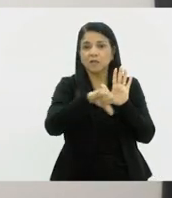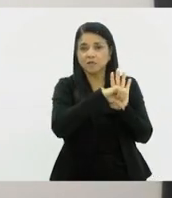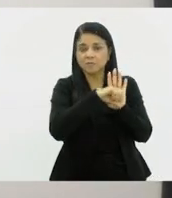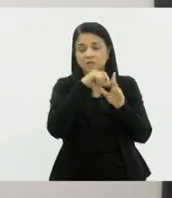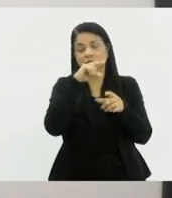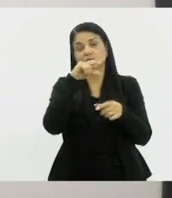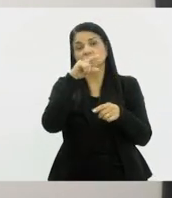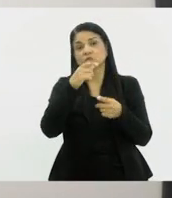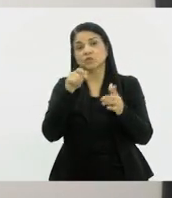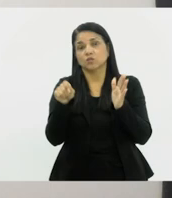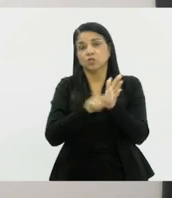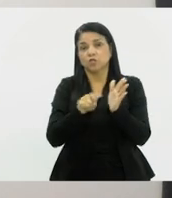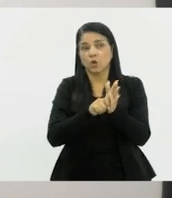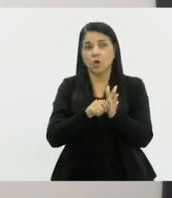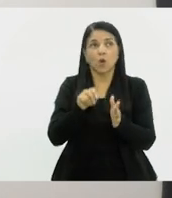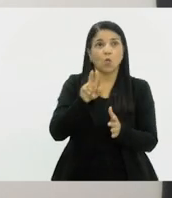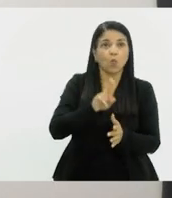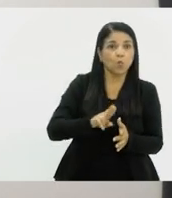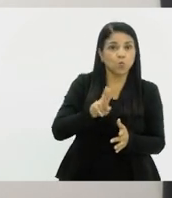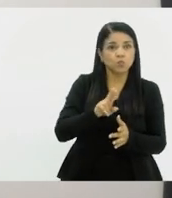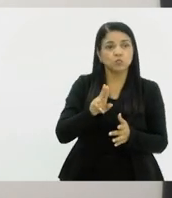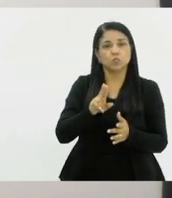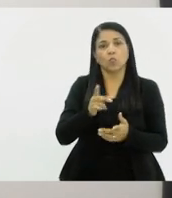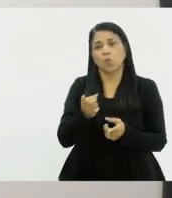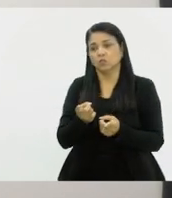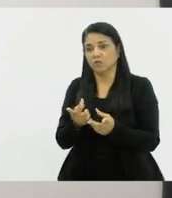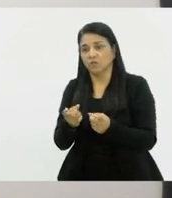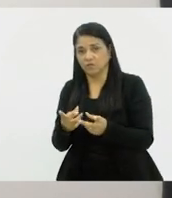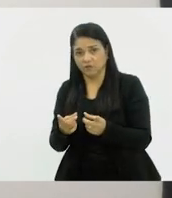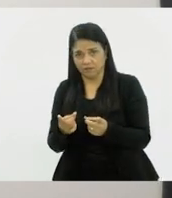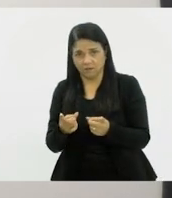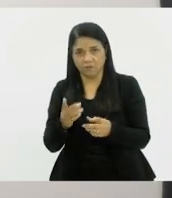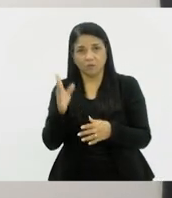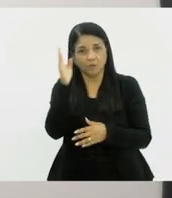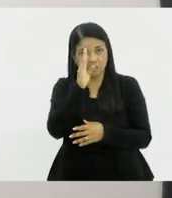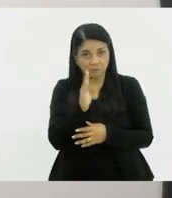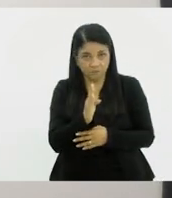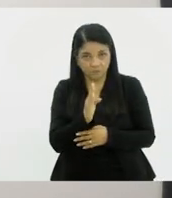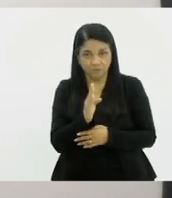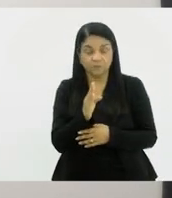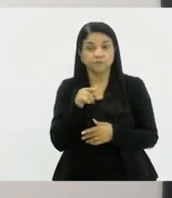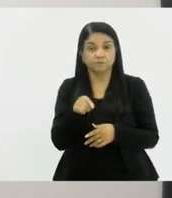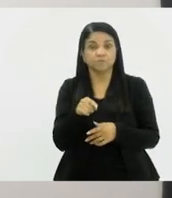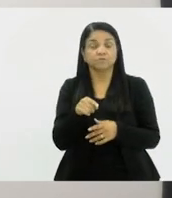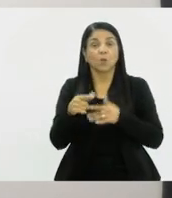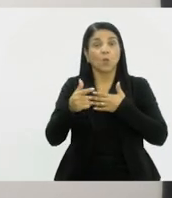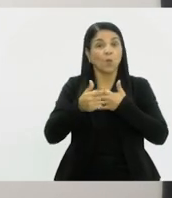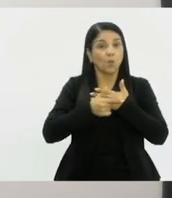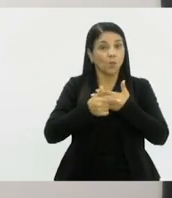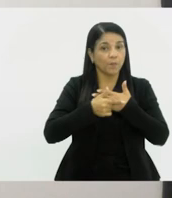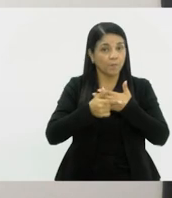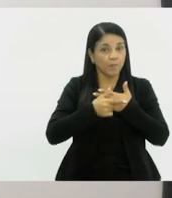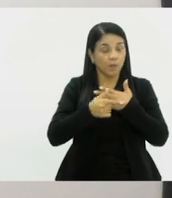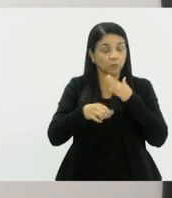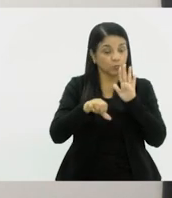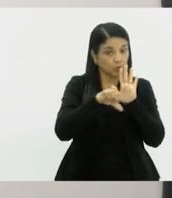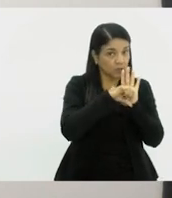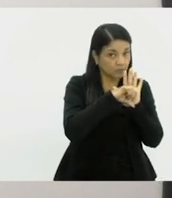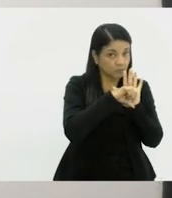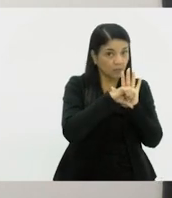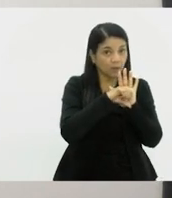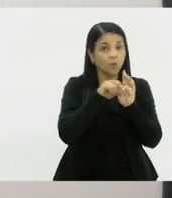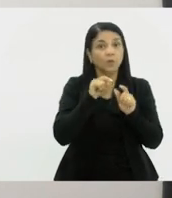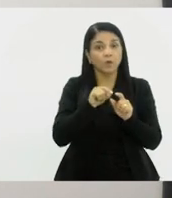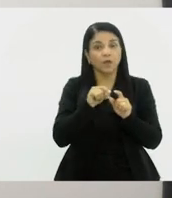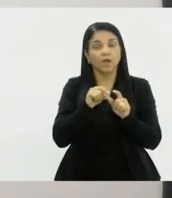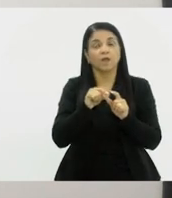Brasil seja do seu uso da sua circulação do seu comércio definitivamente né o papel dessa criminalização É sim